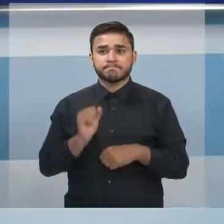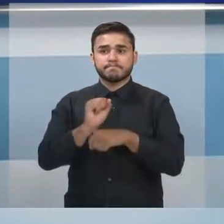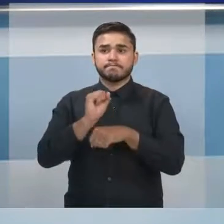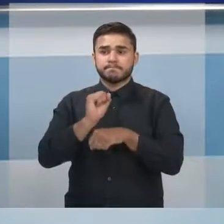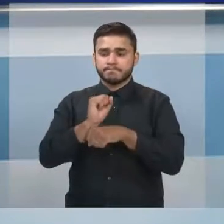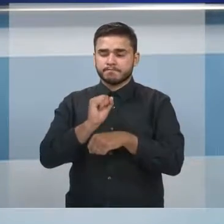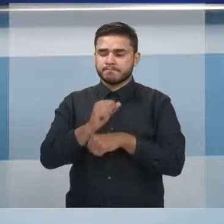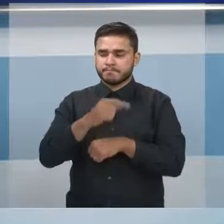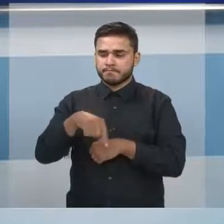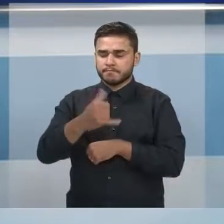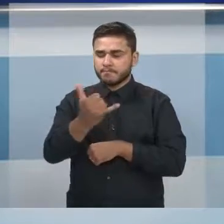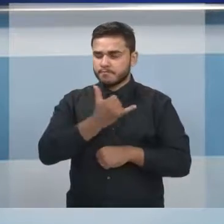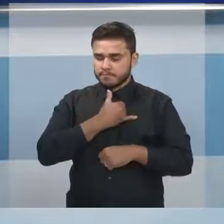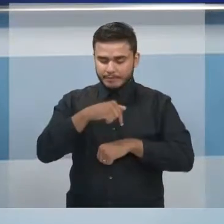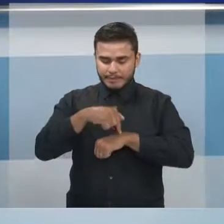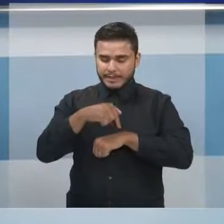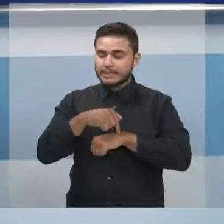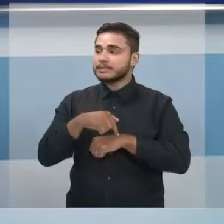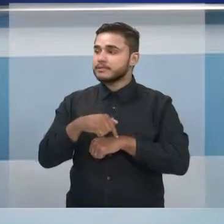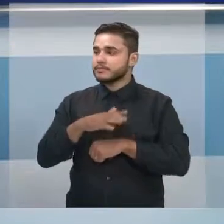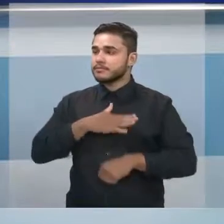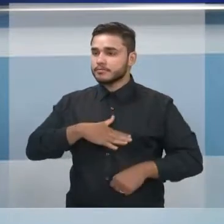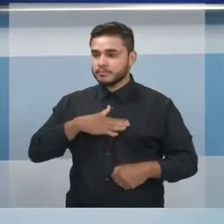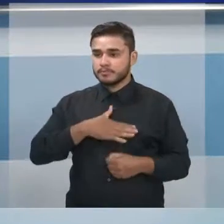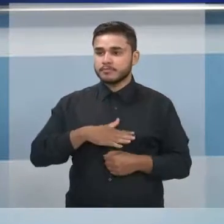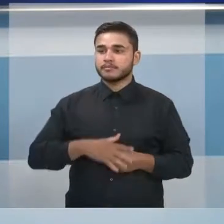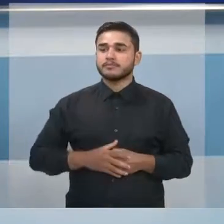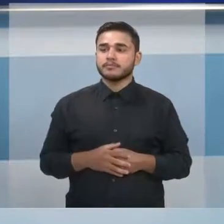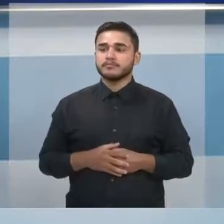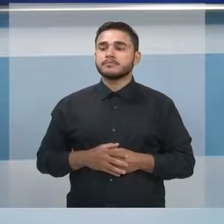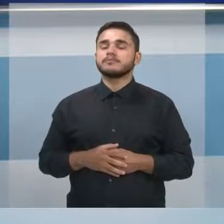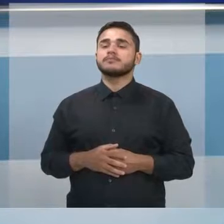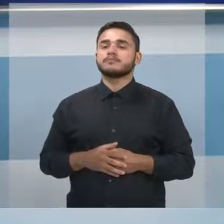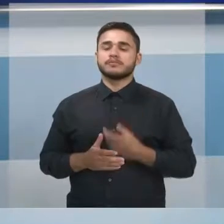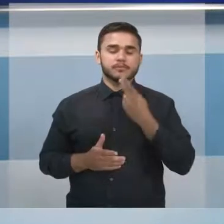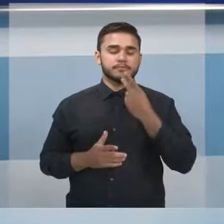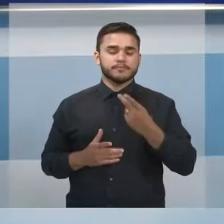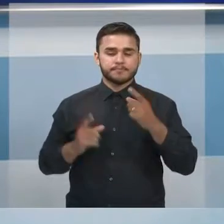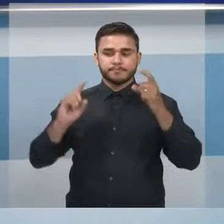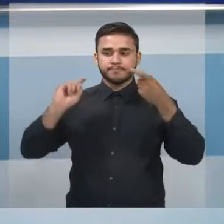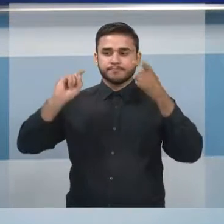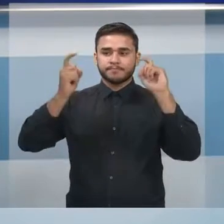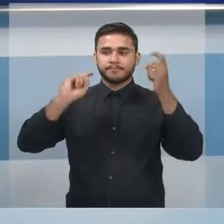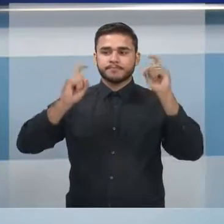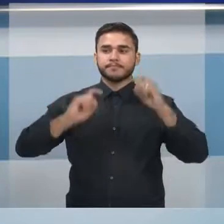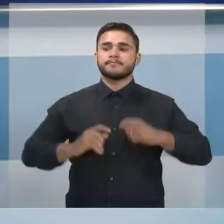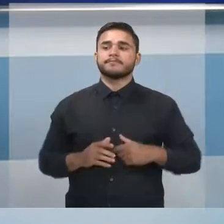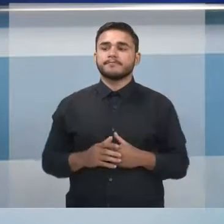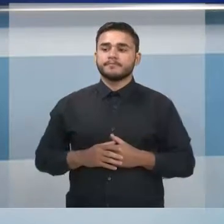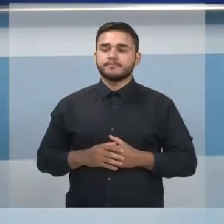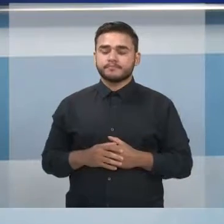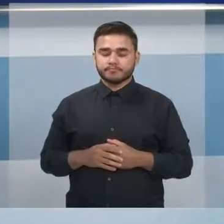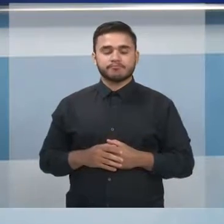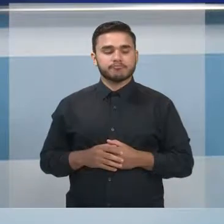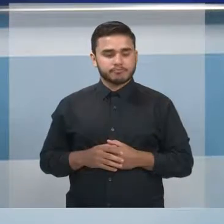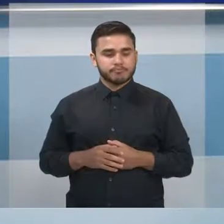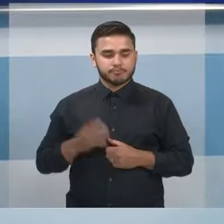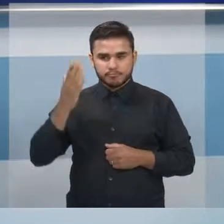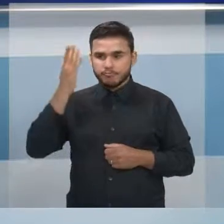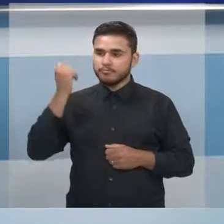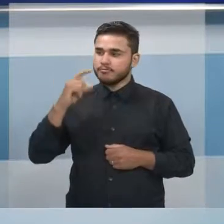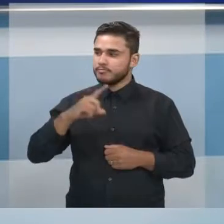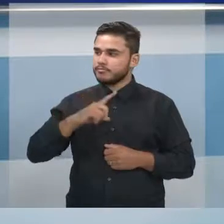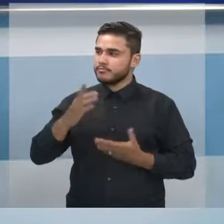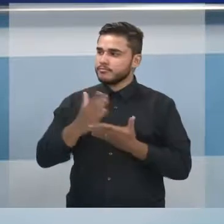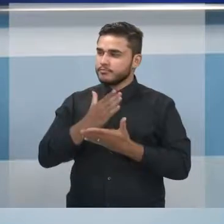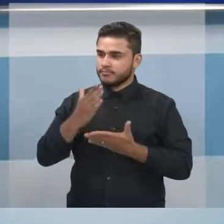um intervalo, que a produção já está aqui me avisando, que no terceiro bloco eu quero colocar para nós discutirmos aqui recolhimento